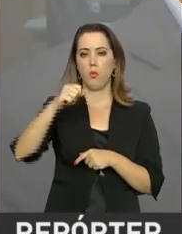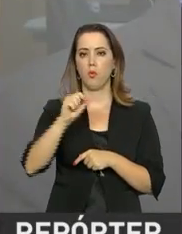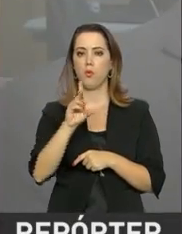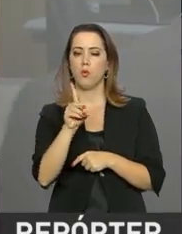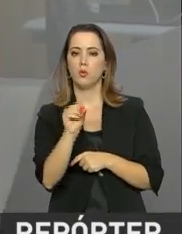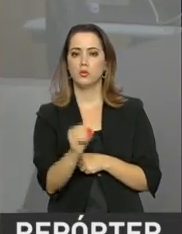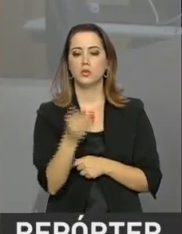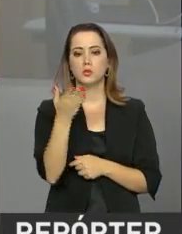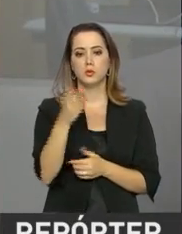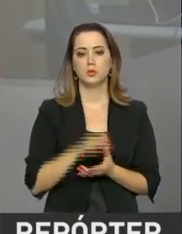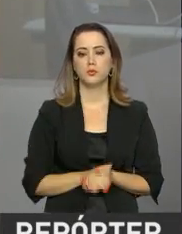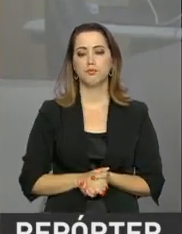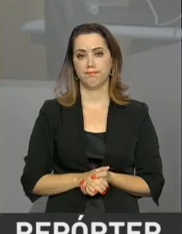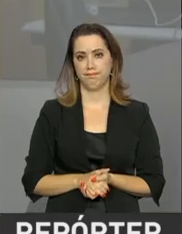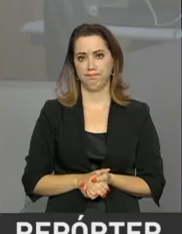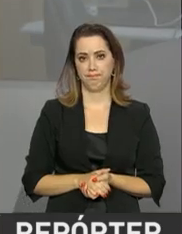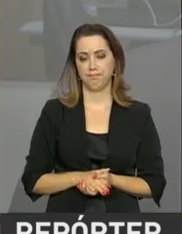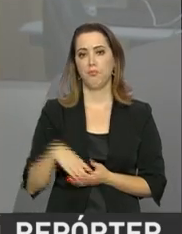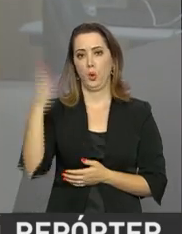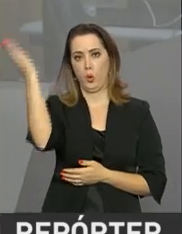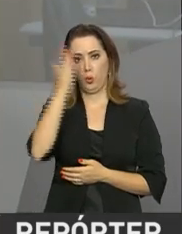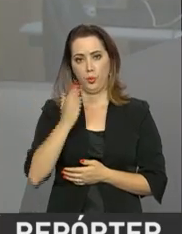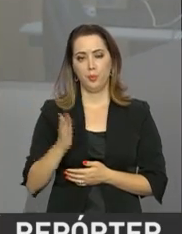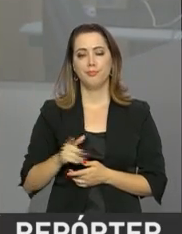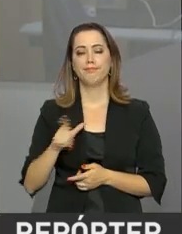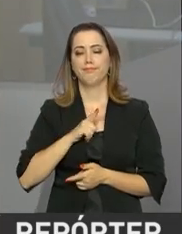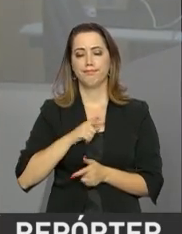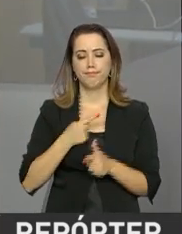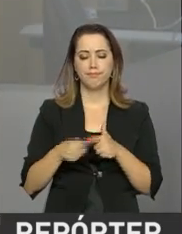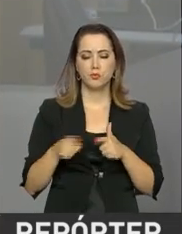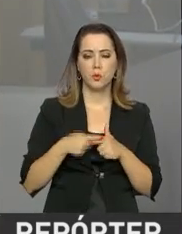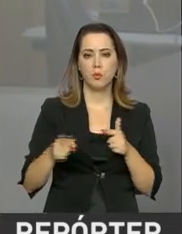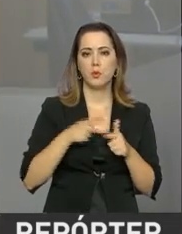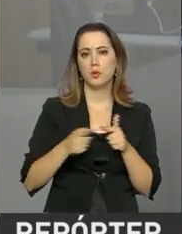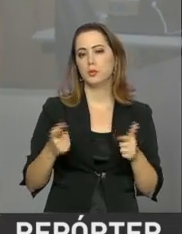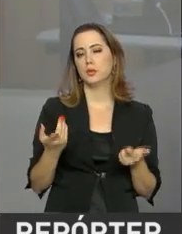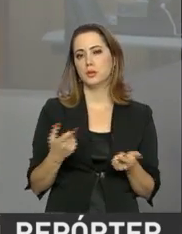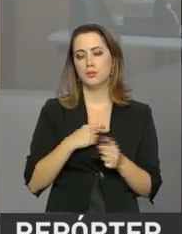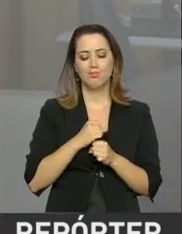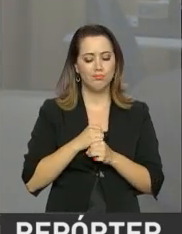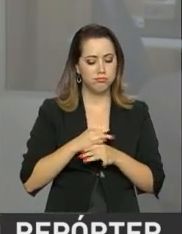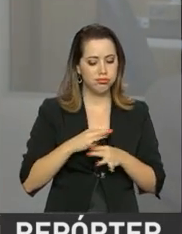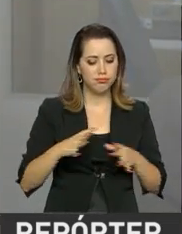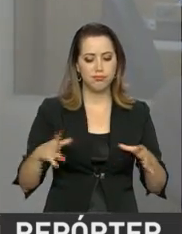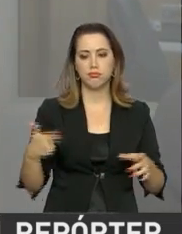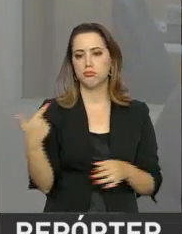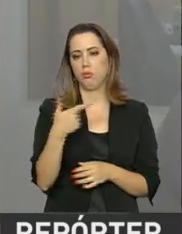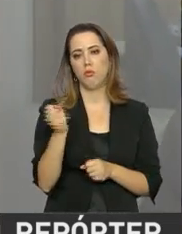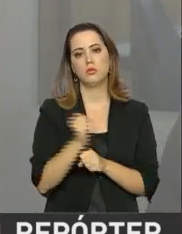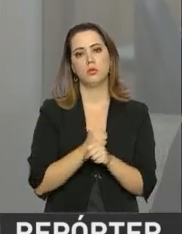Brasil ele foi afetado nos últimos do anos por uma crise de dimensão